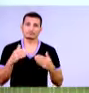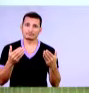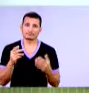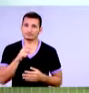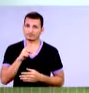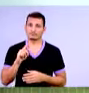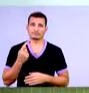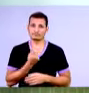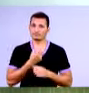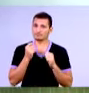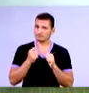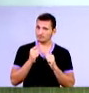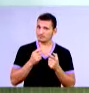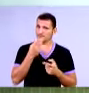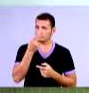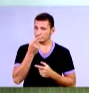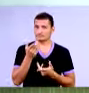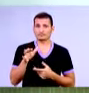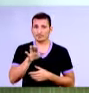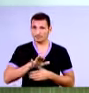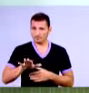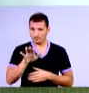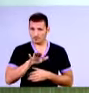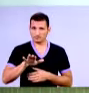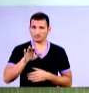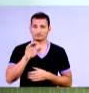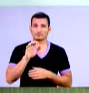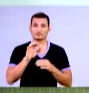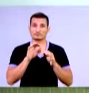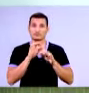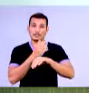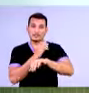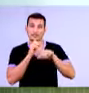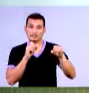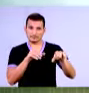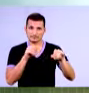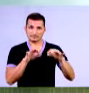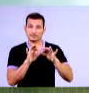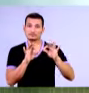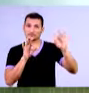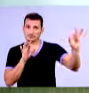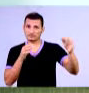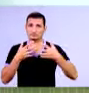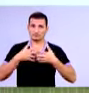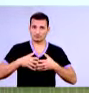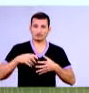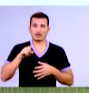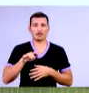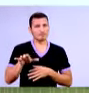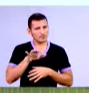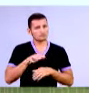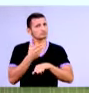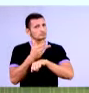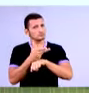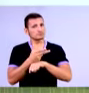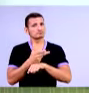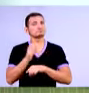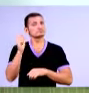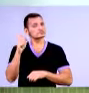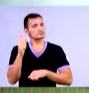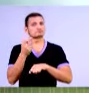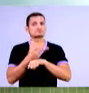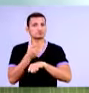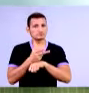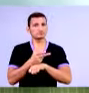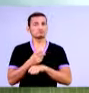podemos dizer que esse ambiente, né, do ensino à distância do IFRO é um ambiente multimídia. Sim. Né? Nós